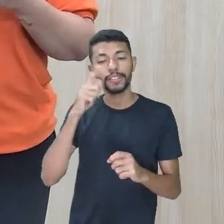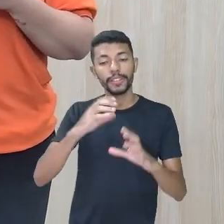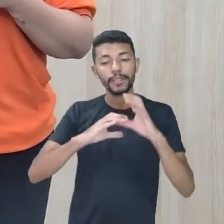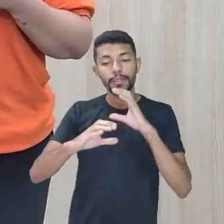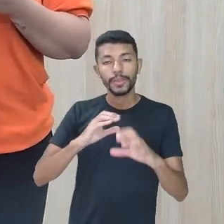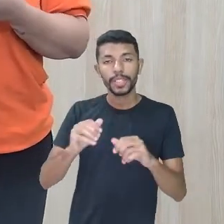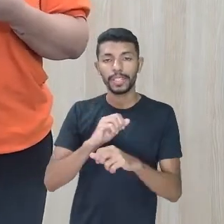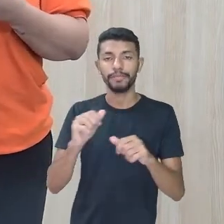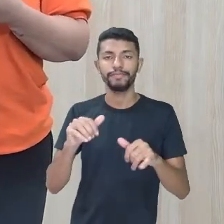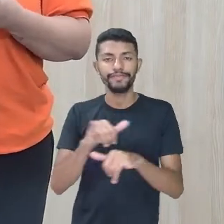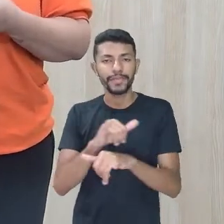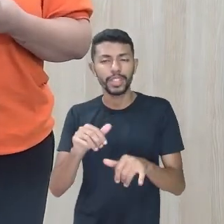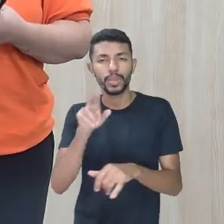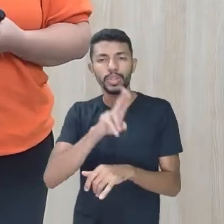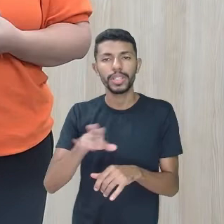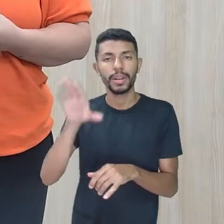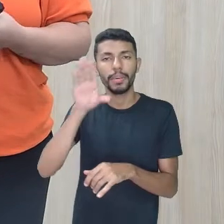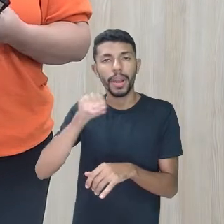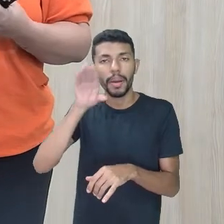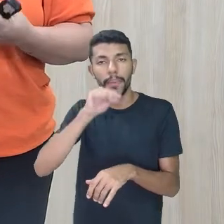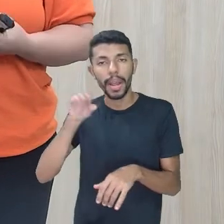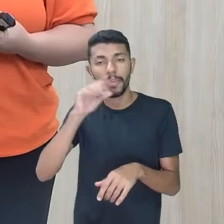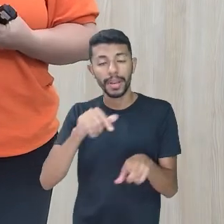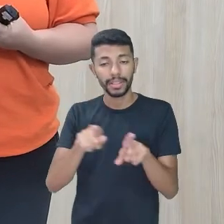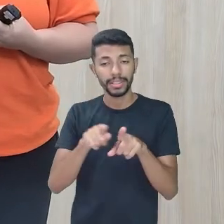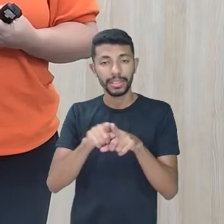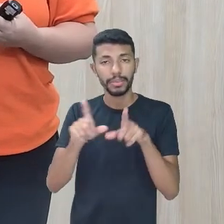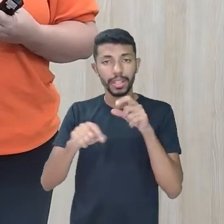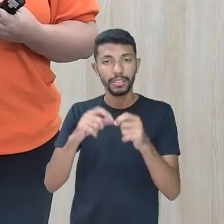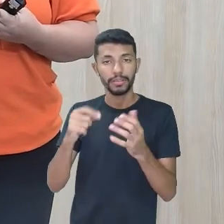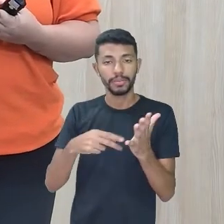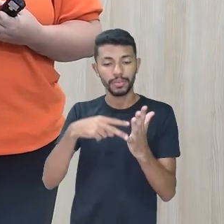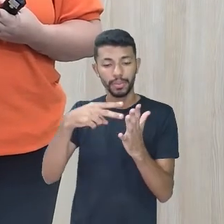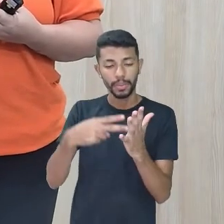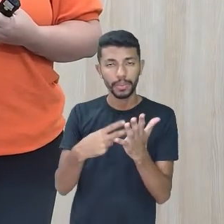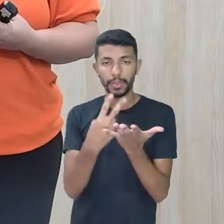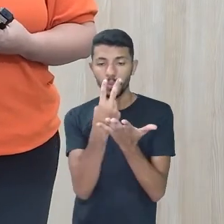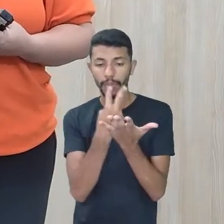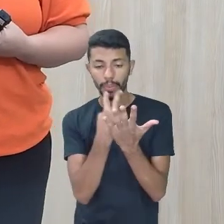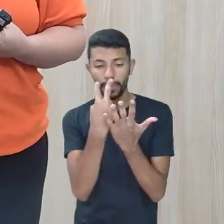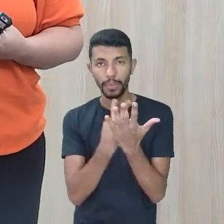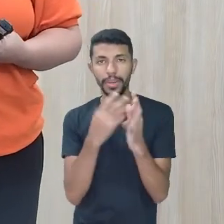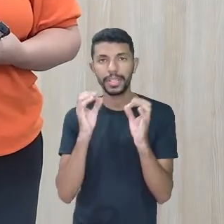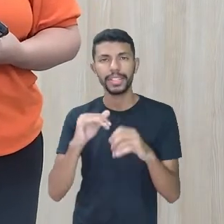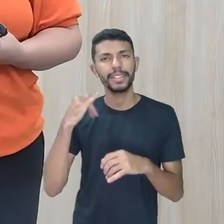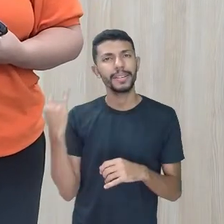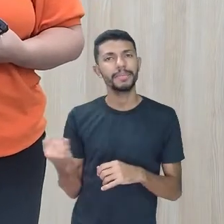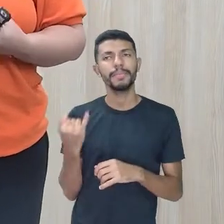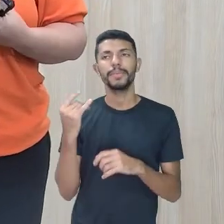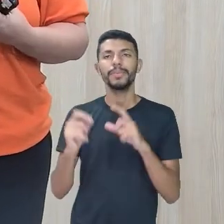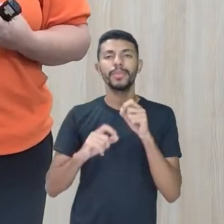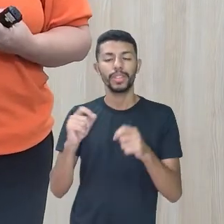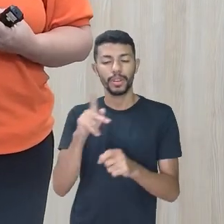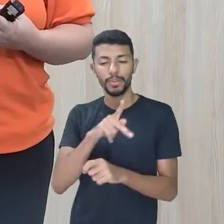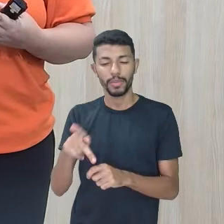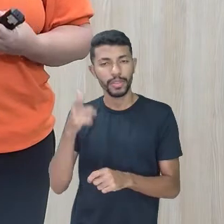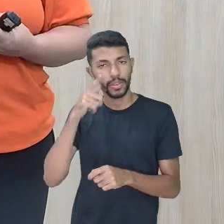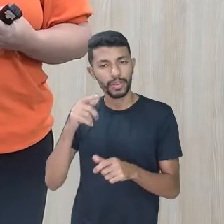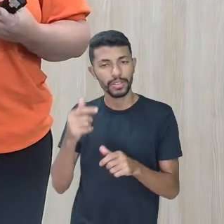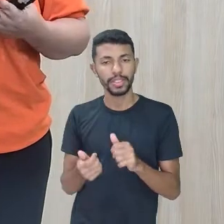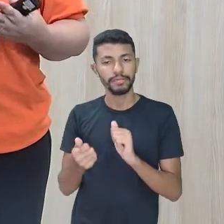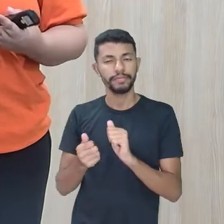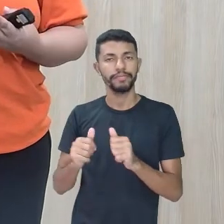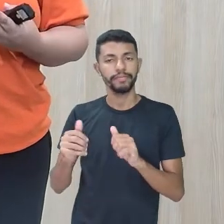tranquilamente através da fala, o leitor de tela. Então, é importante que o professor se atualize em relação a